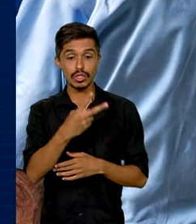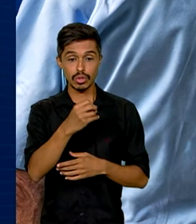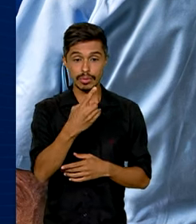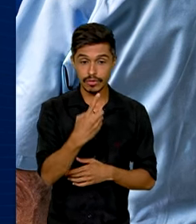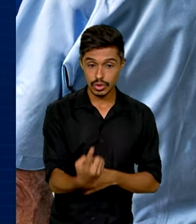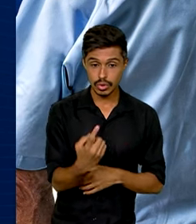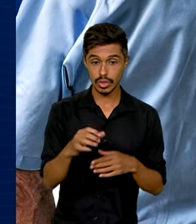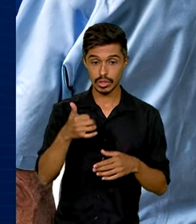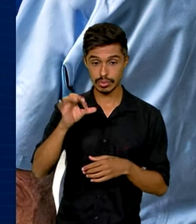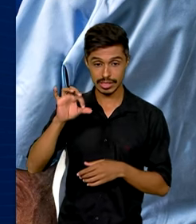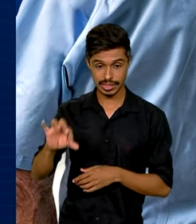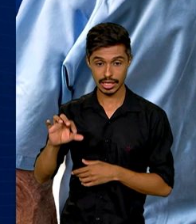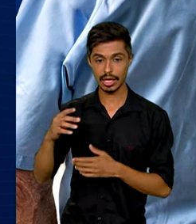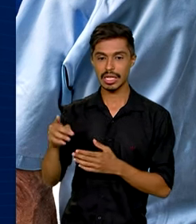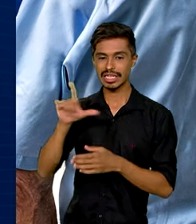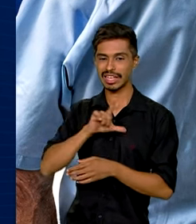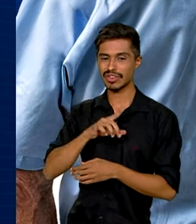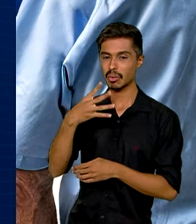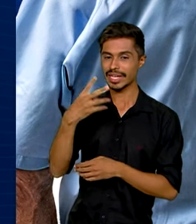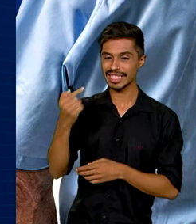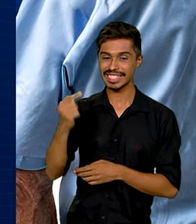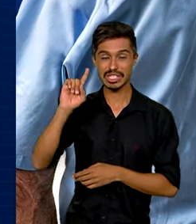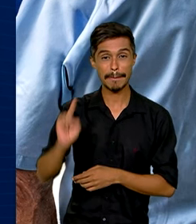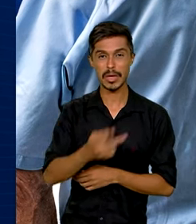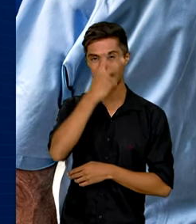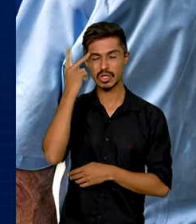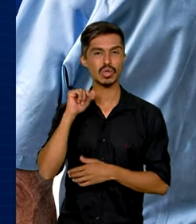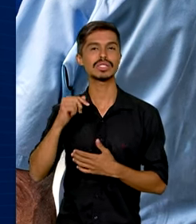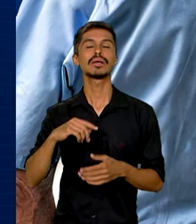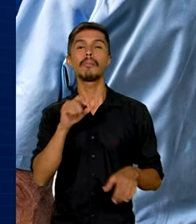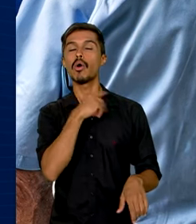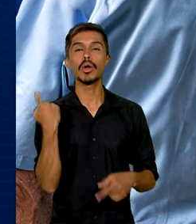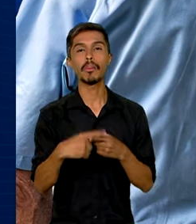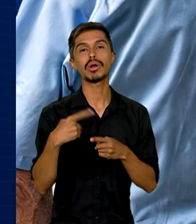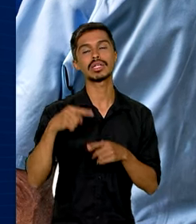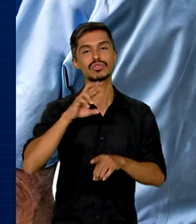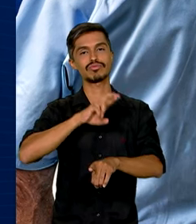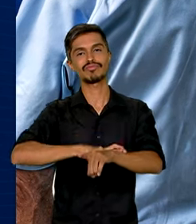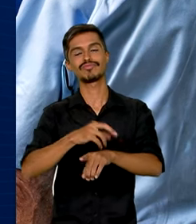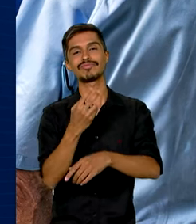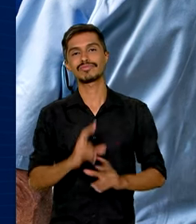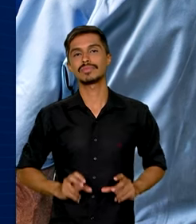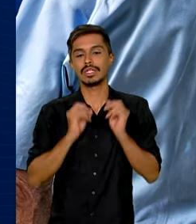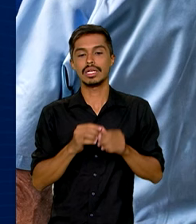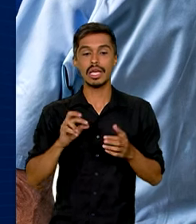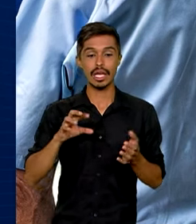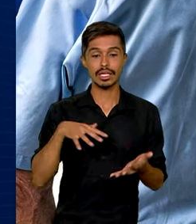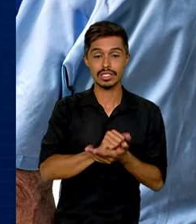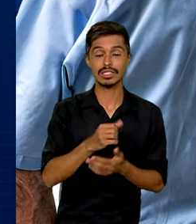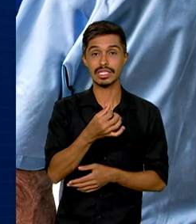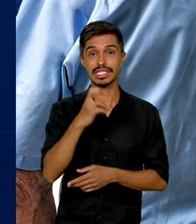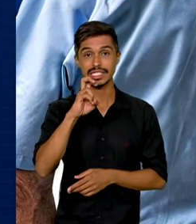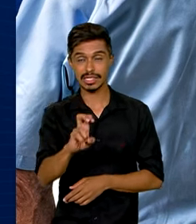47 mil óbitos em razão desse tipo de tumor. No ano passado, foram registrados mais de 65 mil